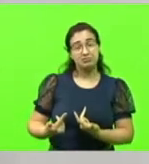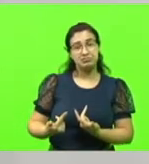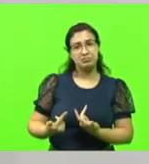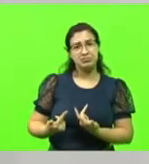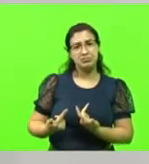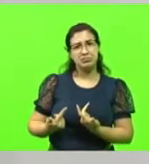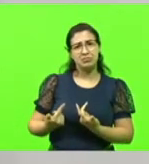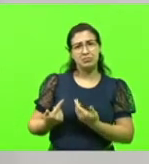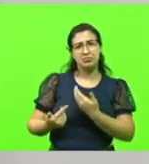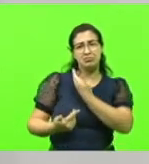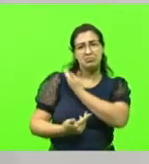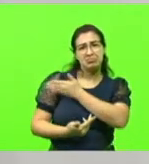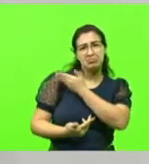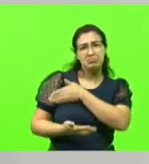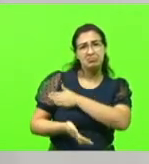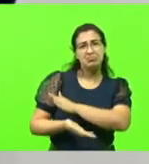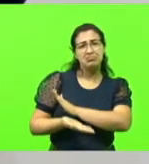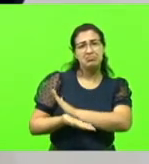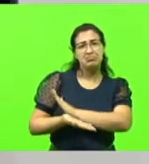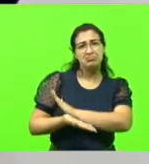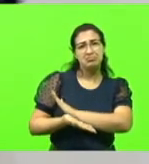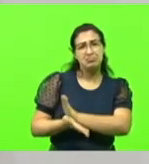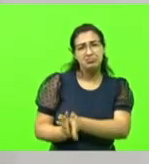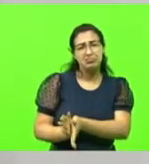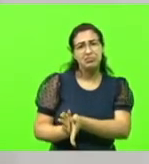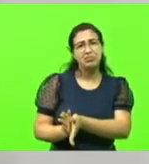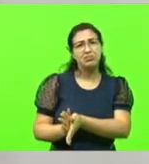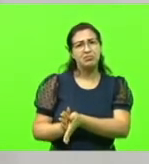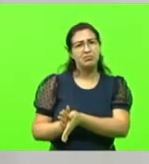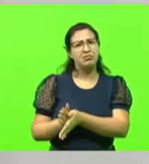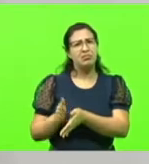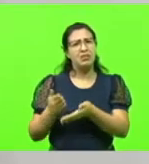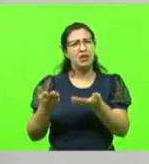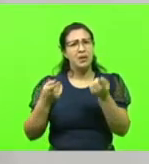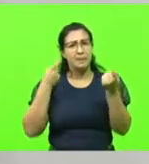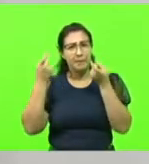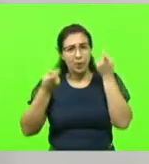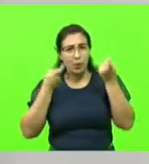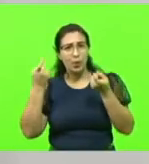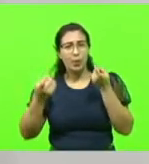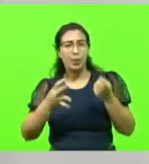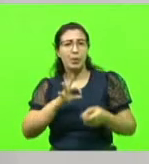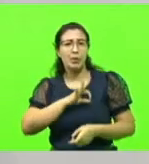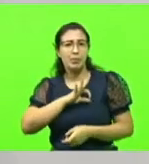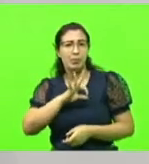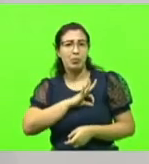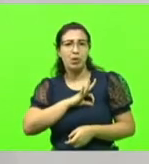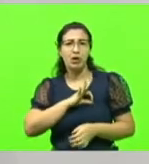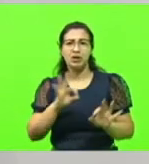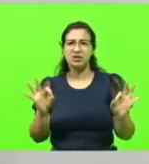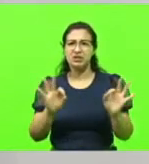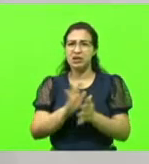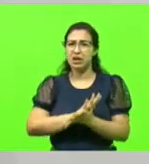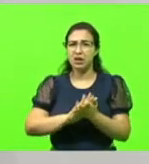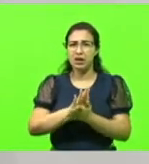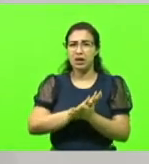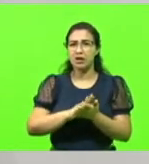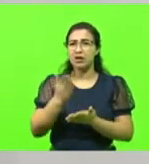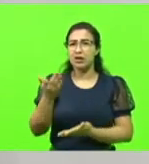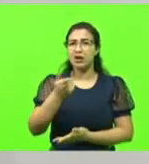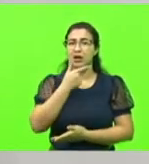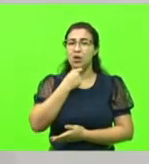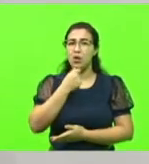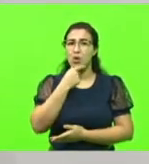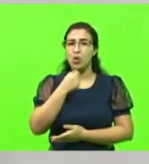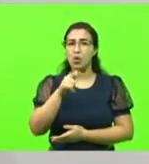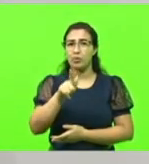preconceito? Por que não fizeram uma matéria se preocupando aqui, por exemplo, com o soldado Gilmar, que também